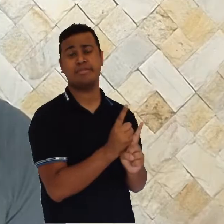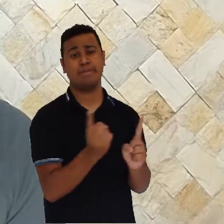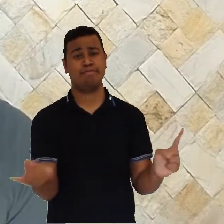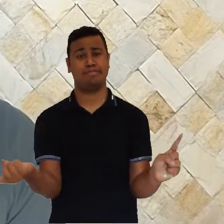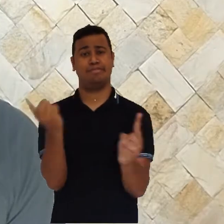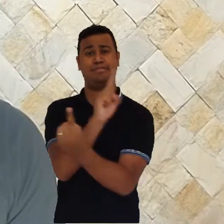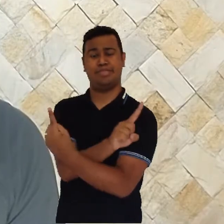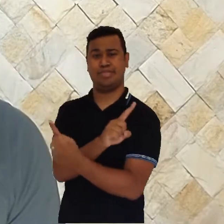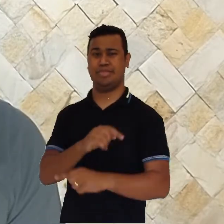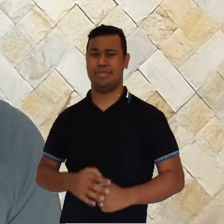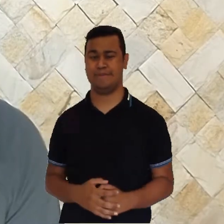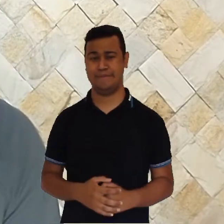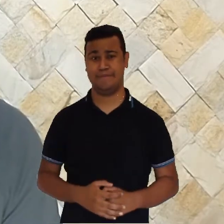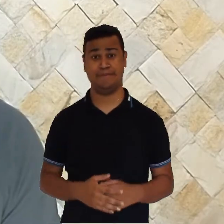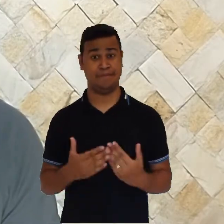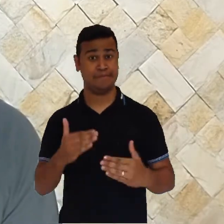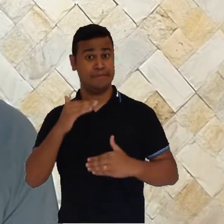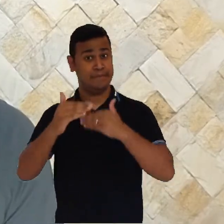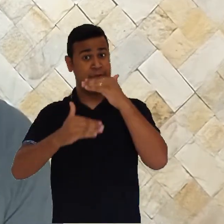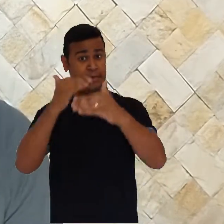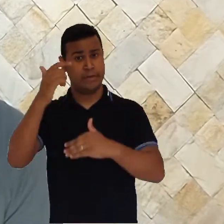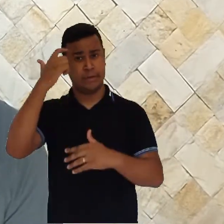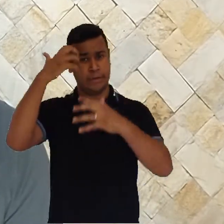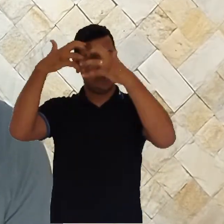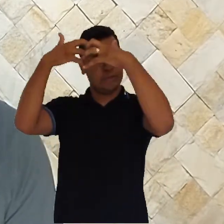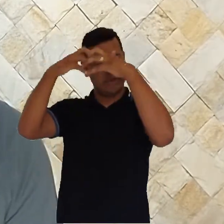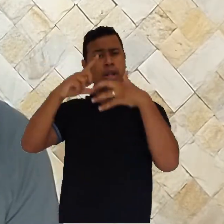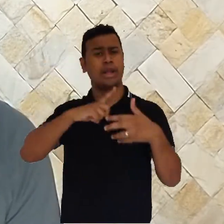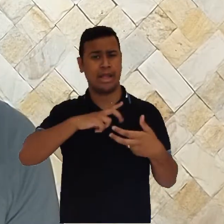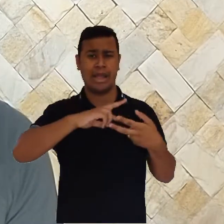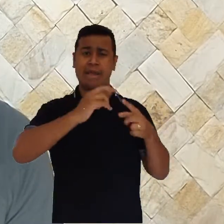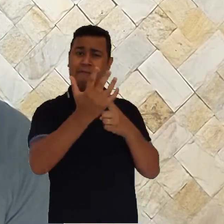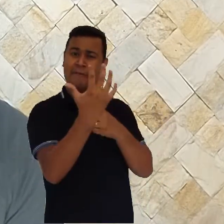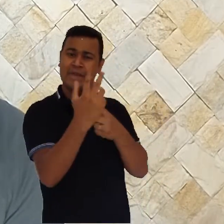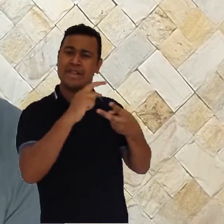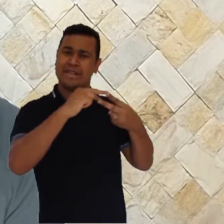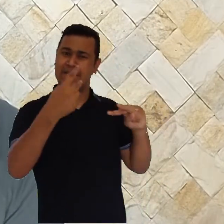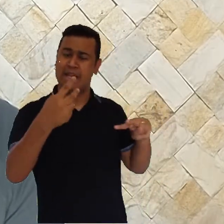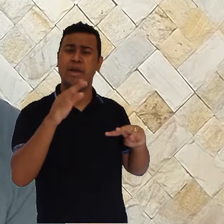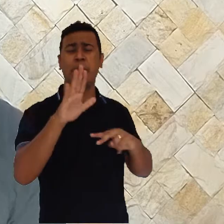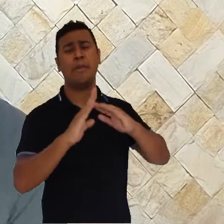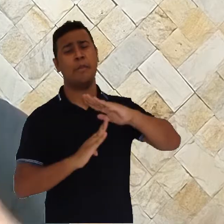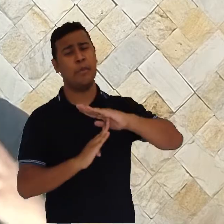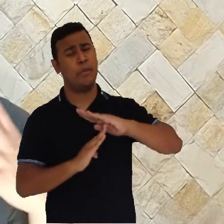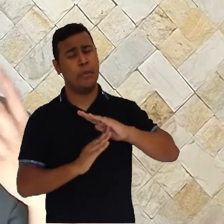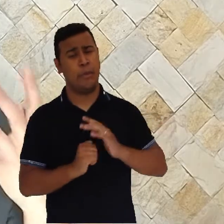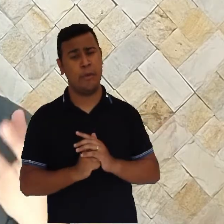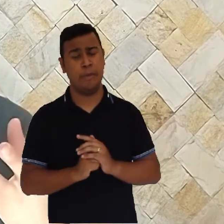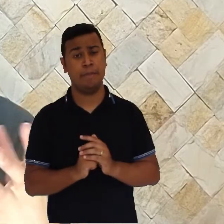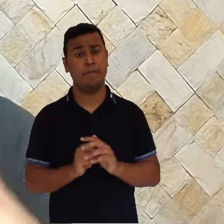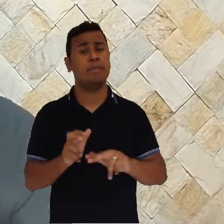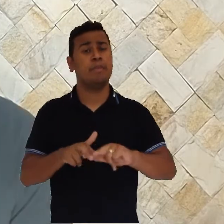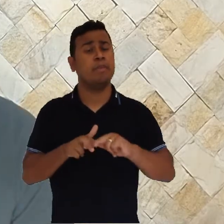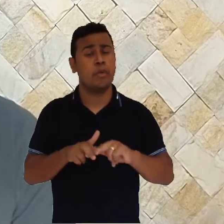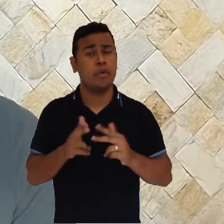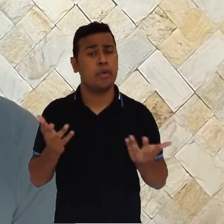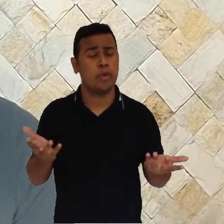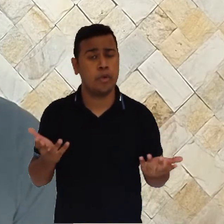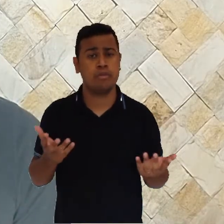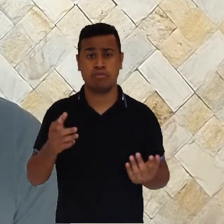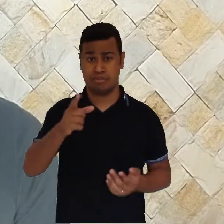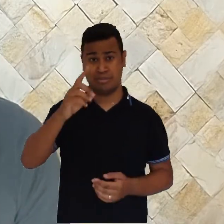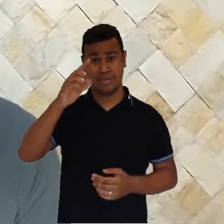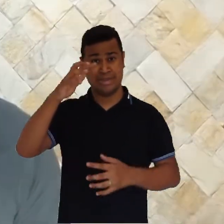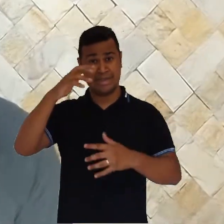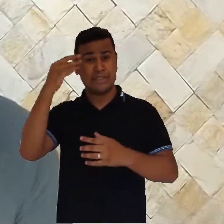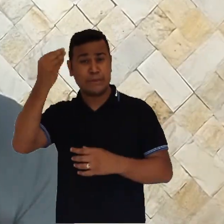inverso. O desenvolvimento das funções executivas sofre influência genética, mas de forma limitada, pois as experiências ambientais têm